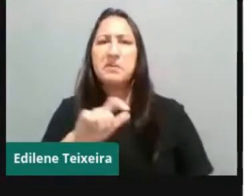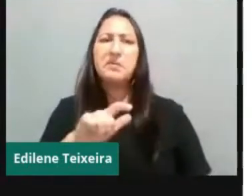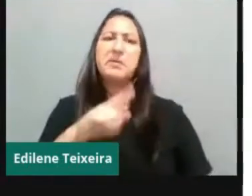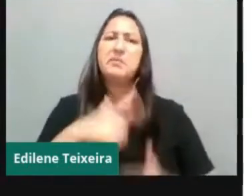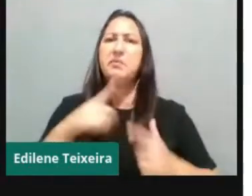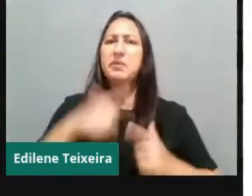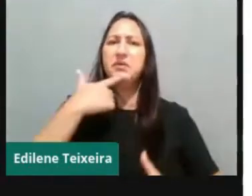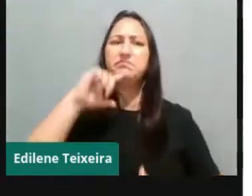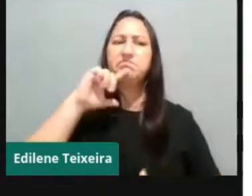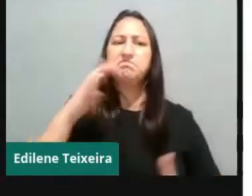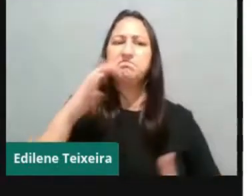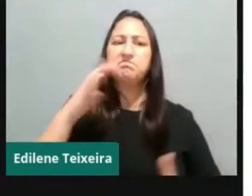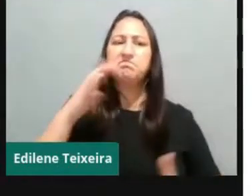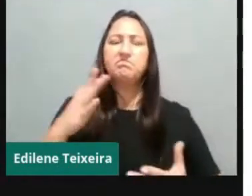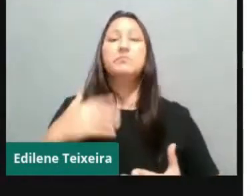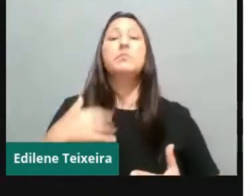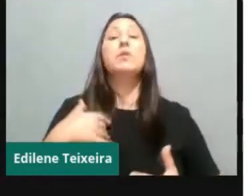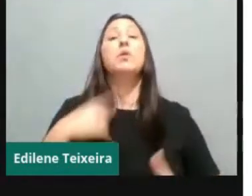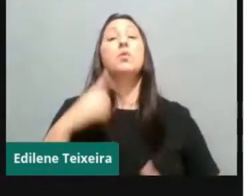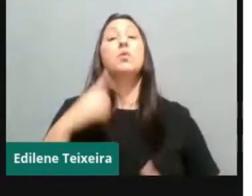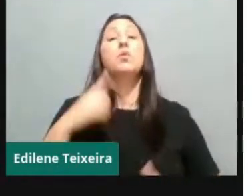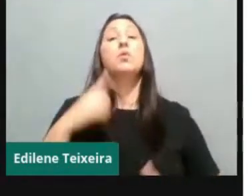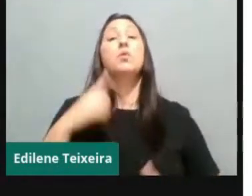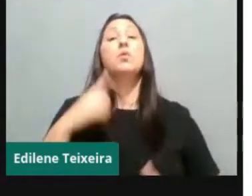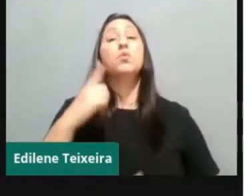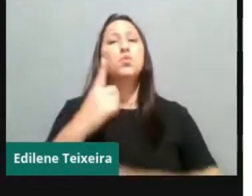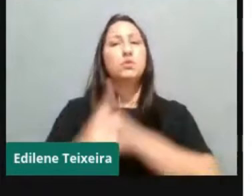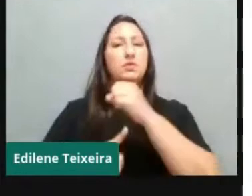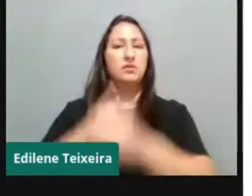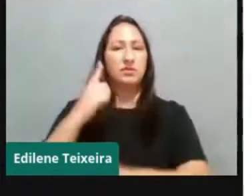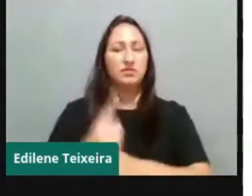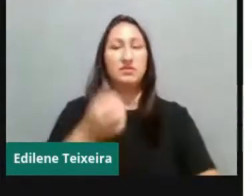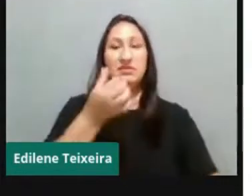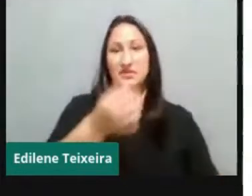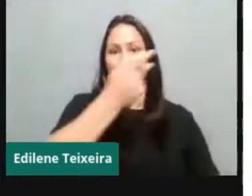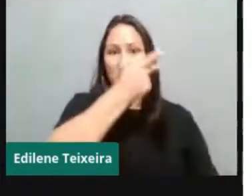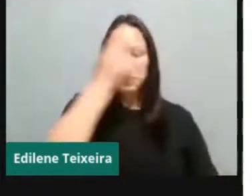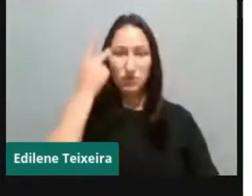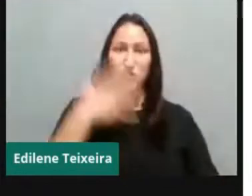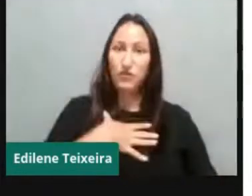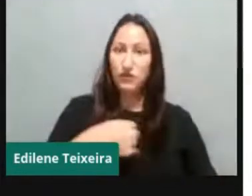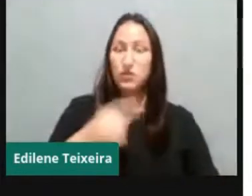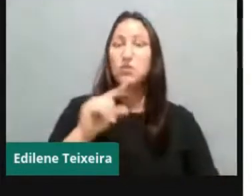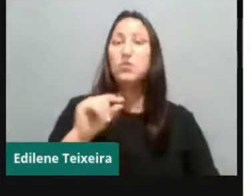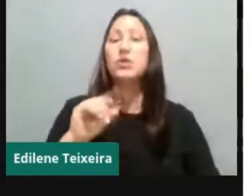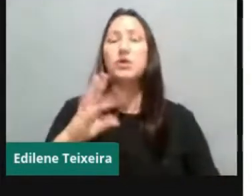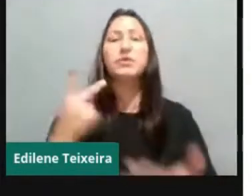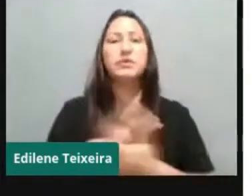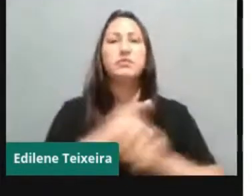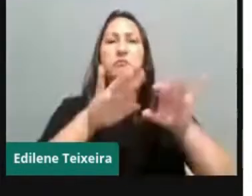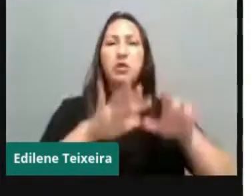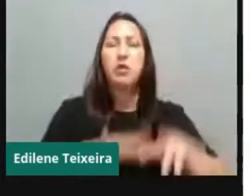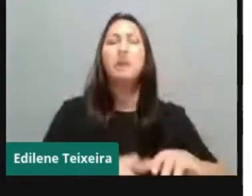que eram filhos de pais com bipolaridade preencheram o critério para diagnóstico do transtorno mental, que nos levou a crer